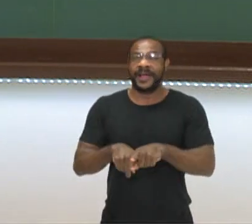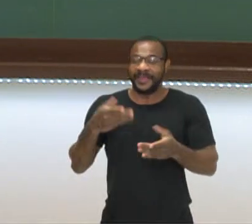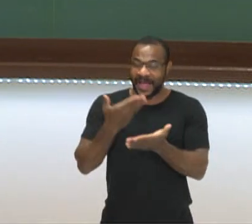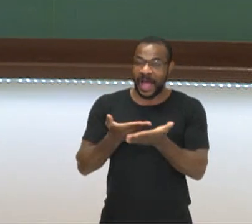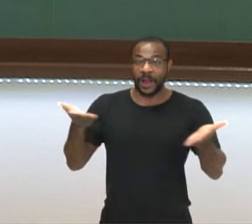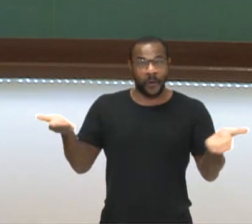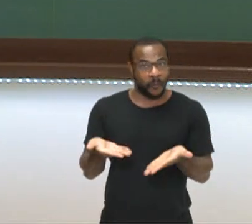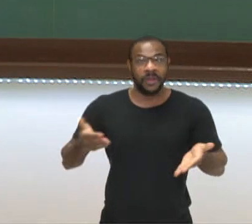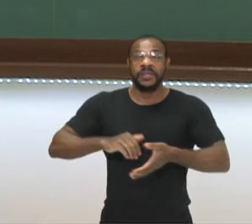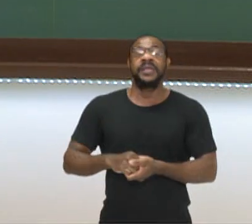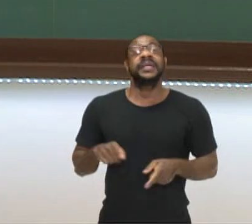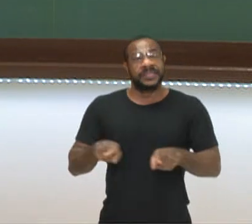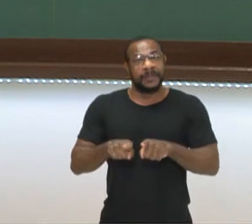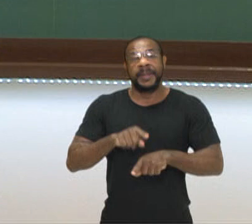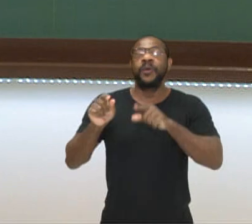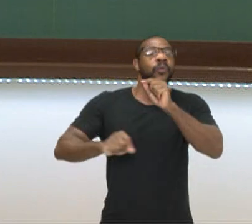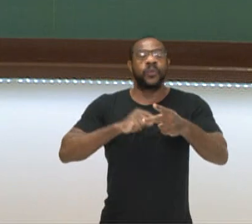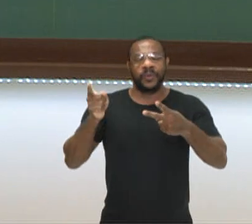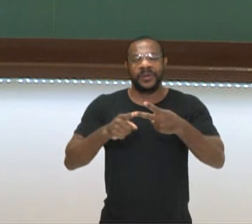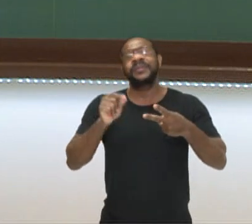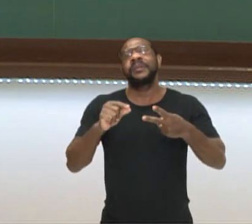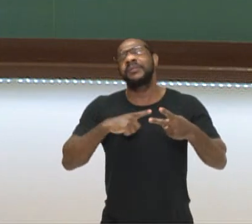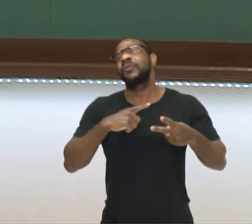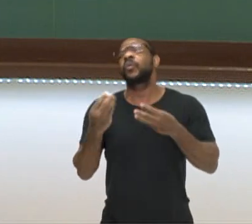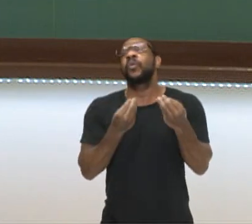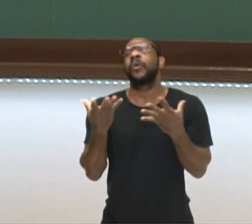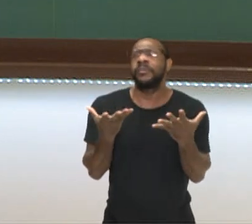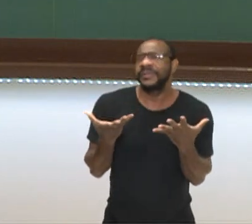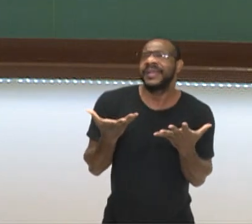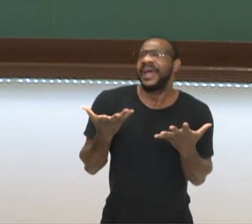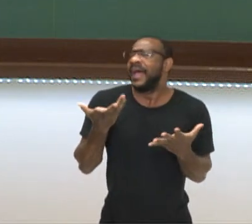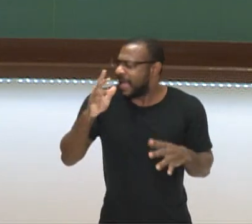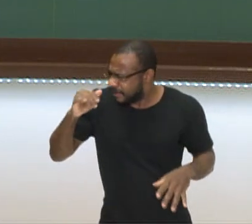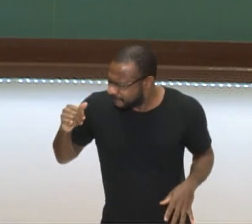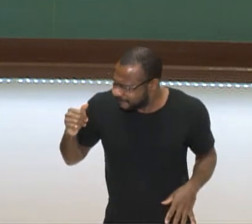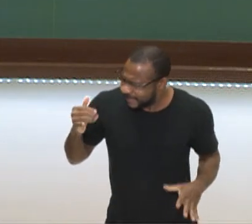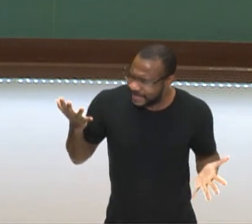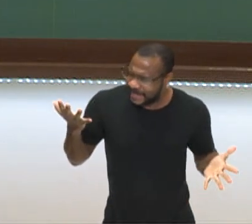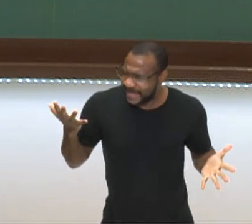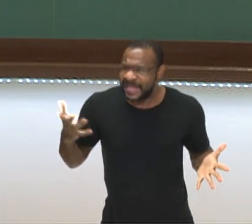nessa aula, tanto quanto isso vai acabar sendo extremamente